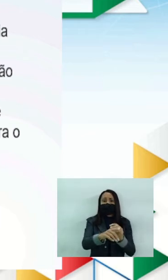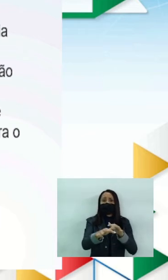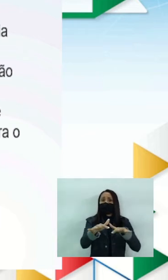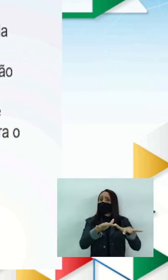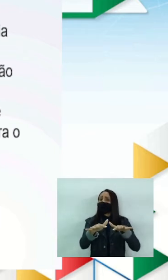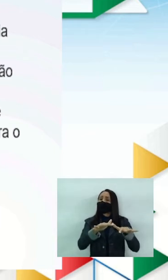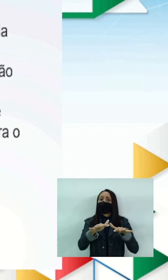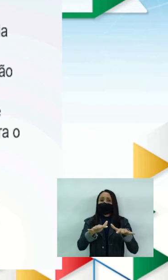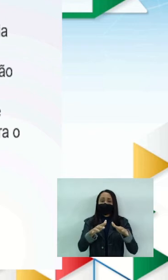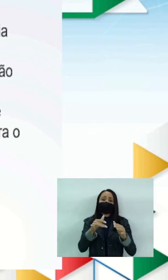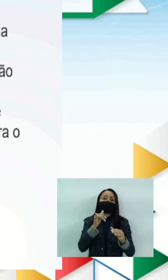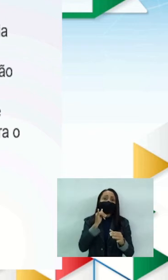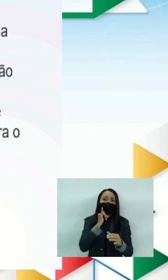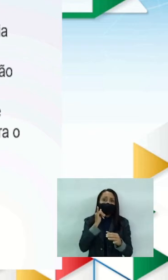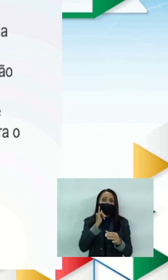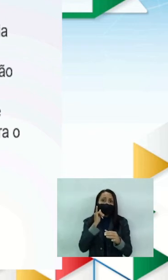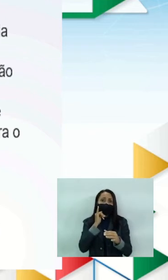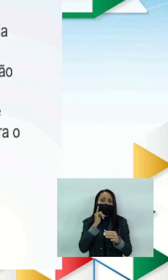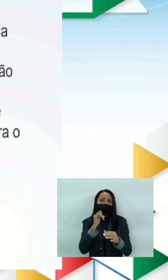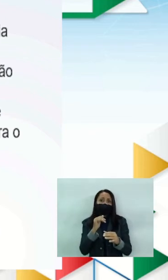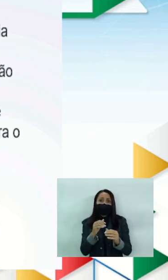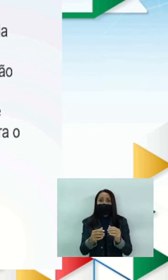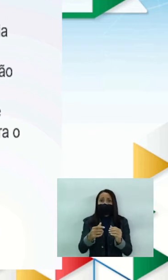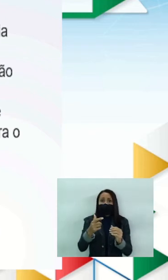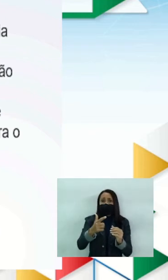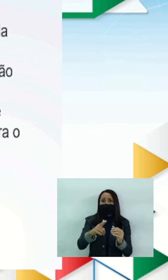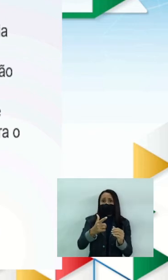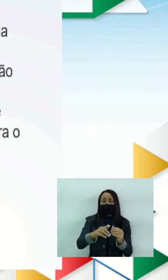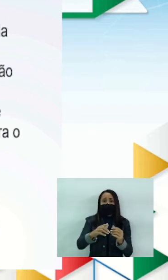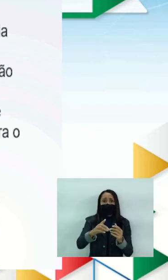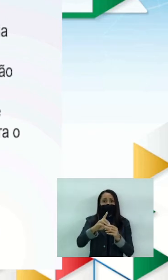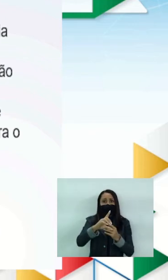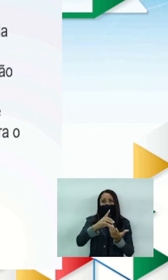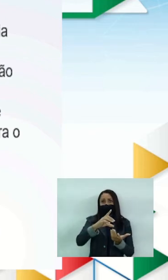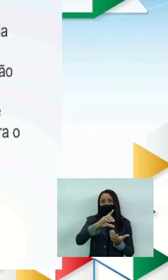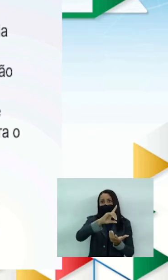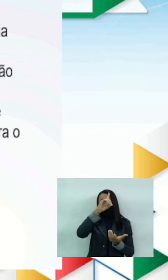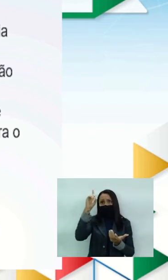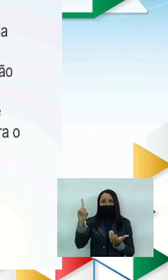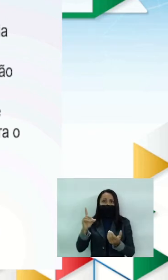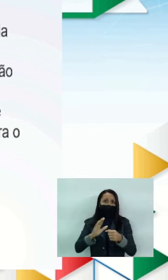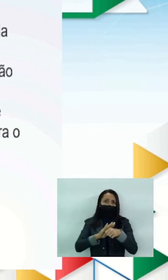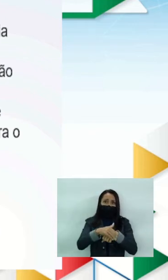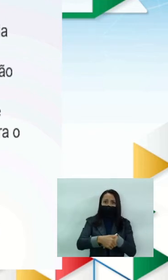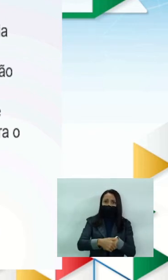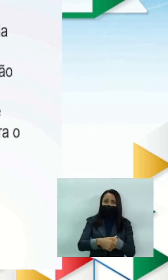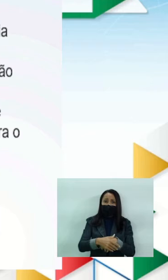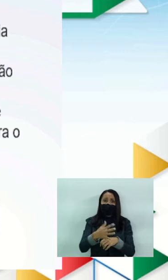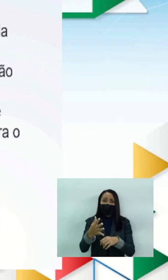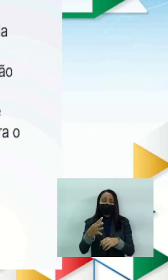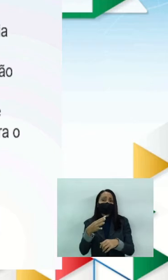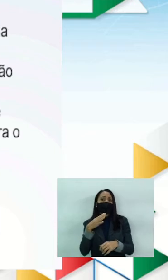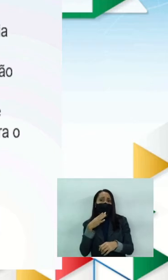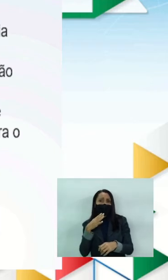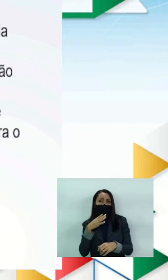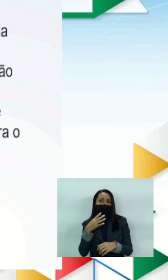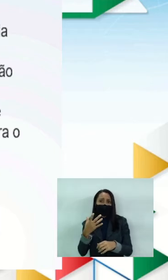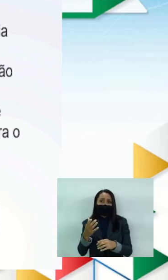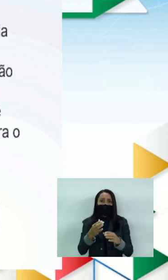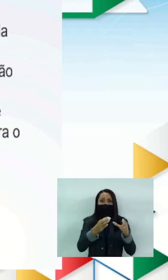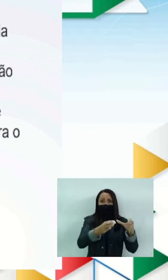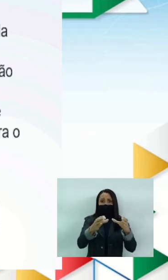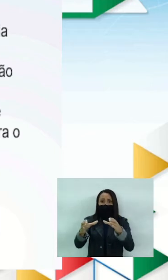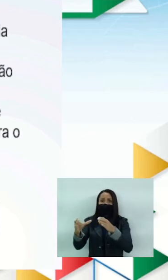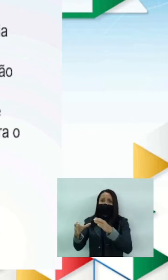rotação. Por exemplo, não haveria a sucessão dos dias e das noites, como conhecemos, mas sim teríamos regiões em que